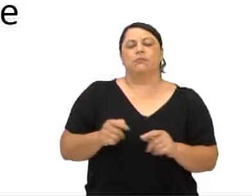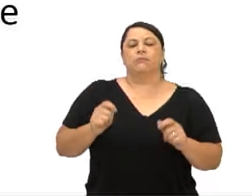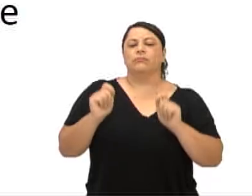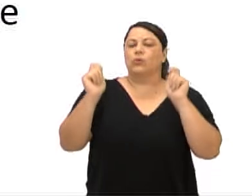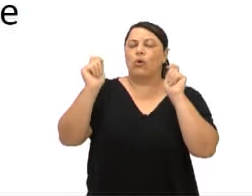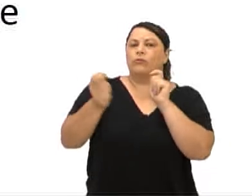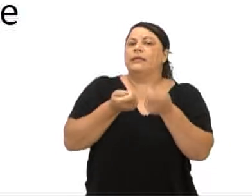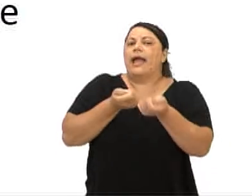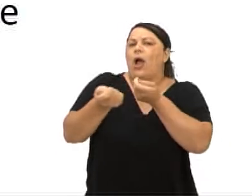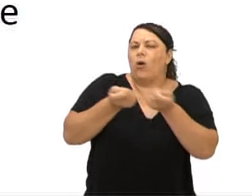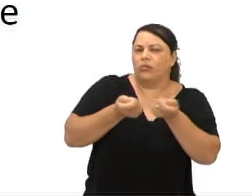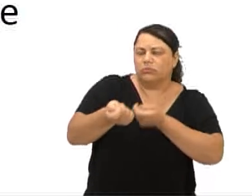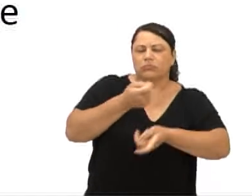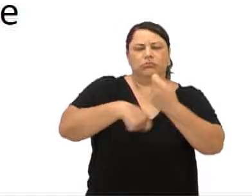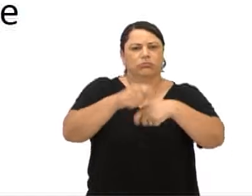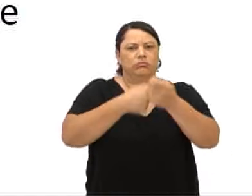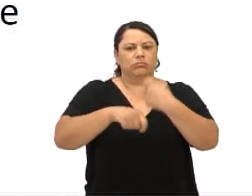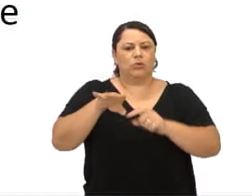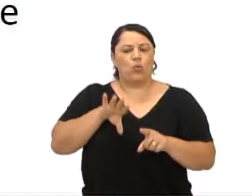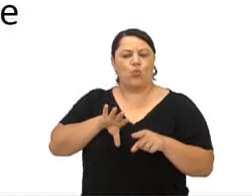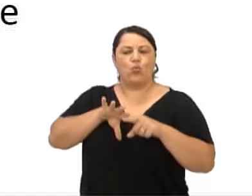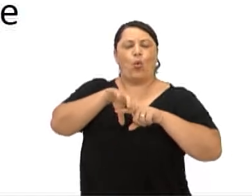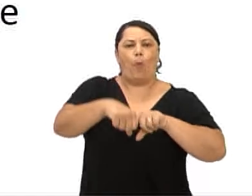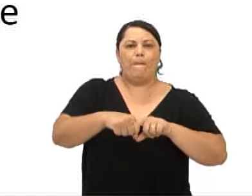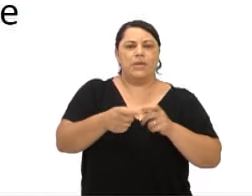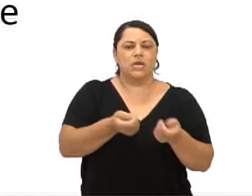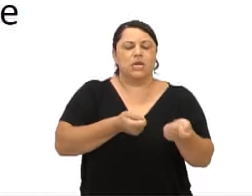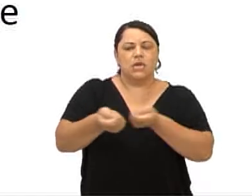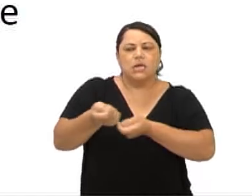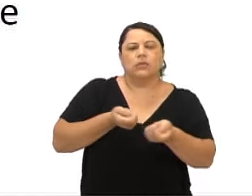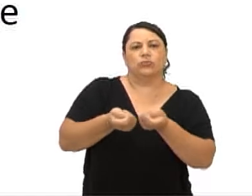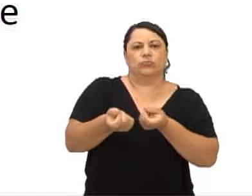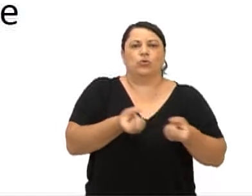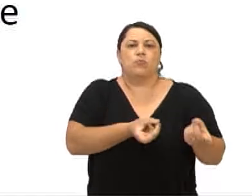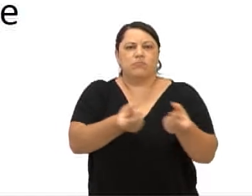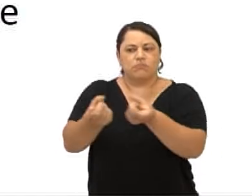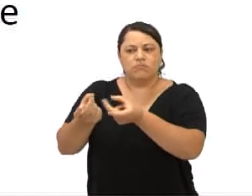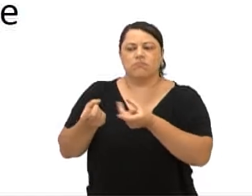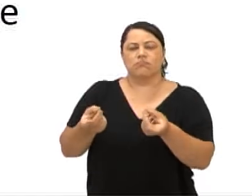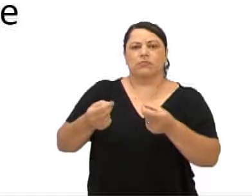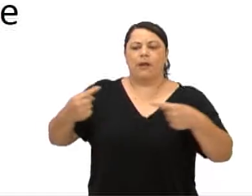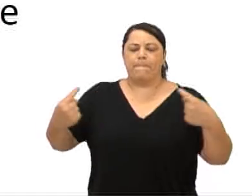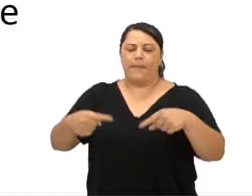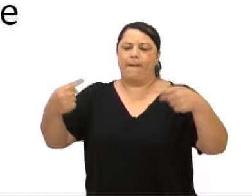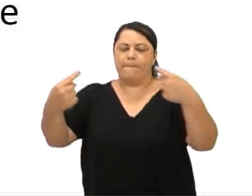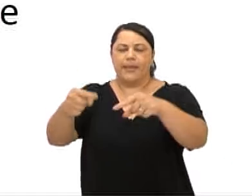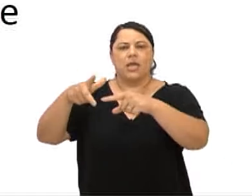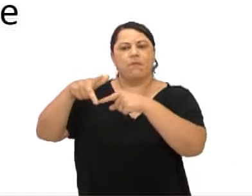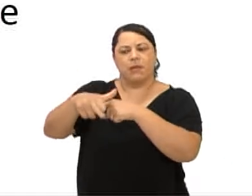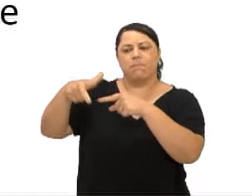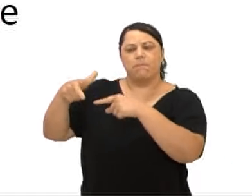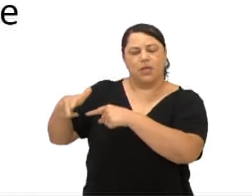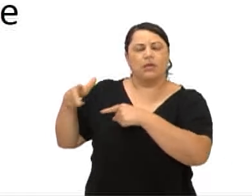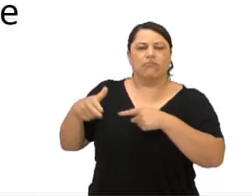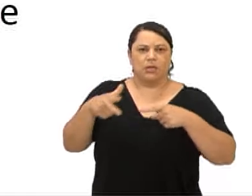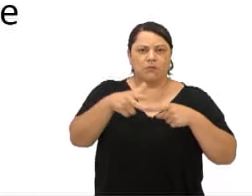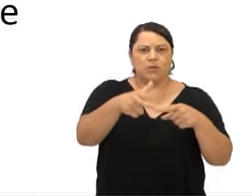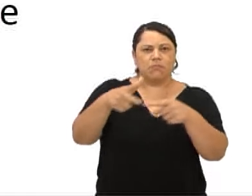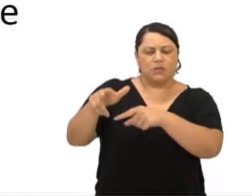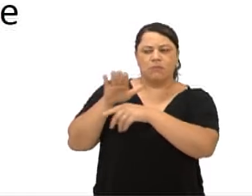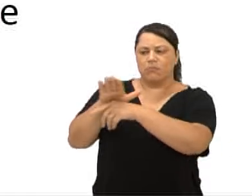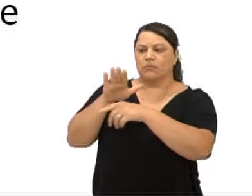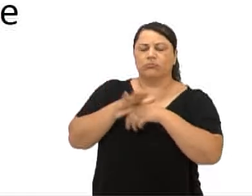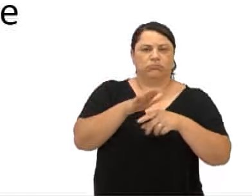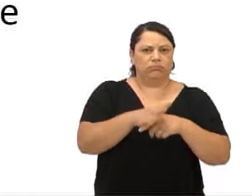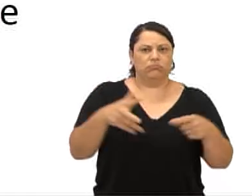econômico, dominando o mercado ou eliminando total ou parcialmente a concorrência mediante qualquer forma de